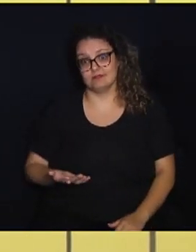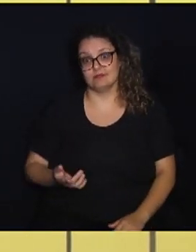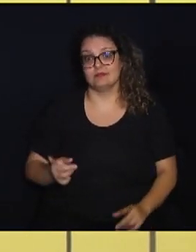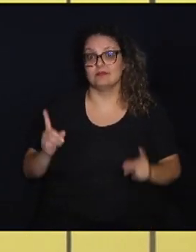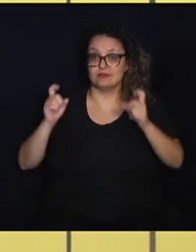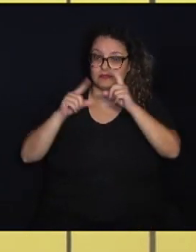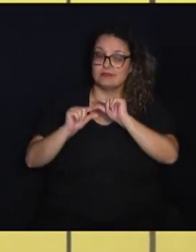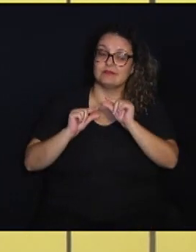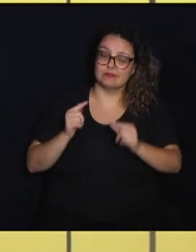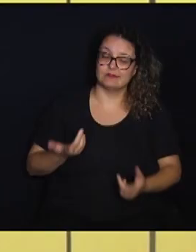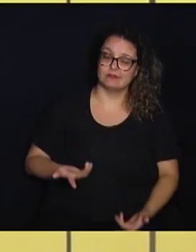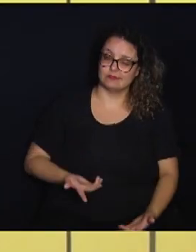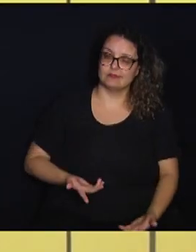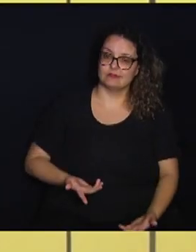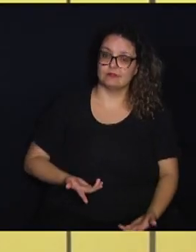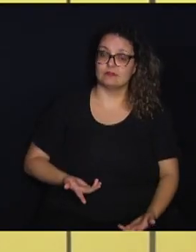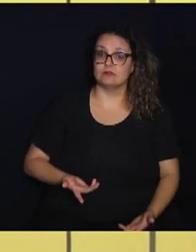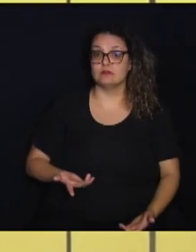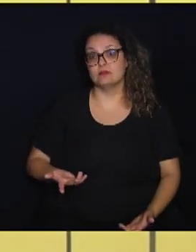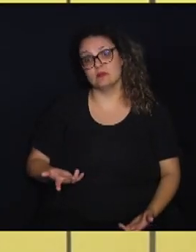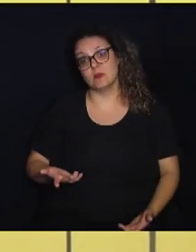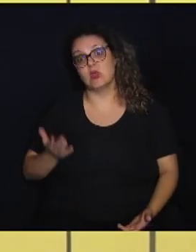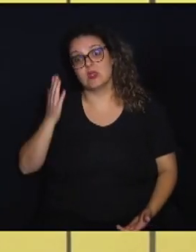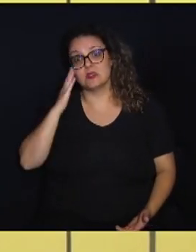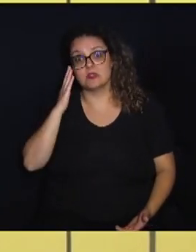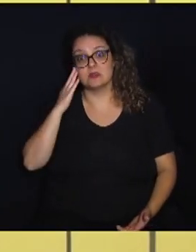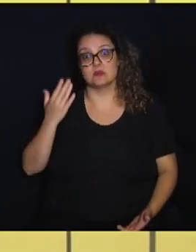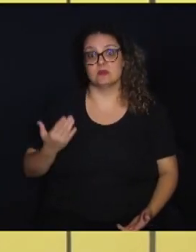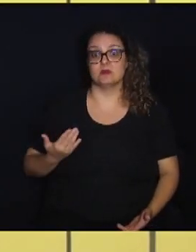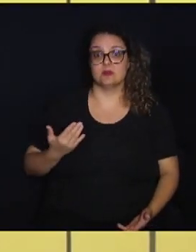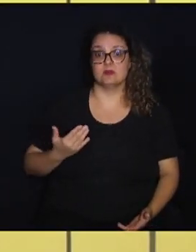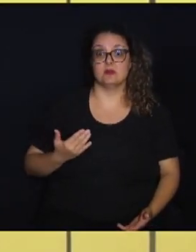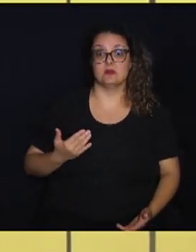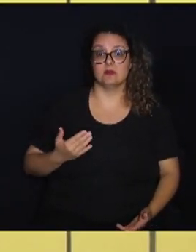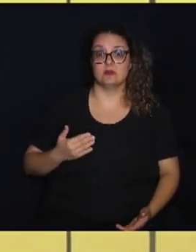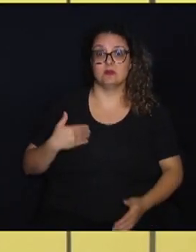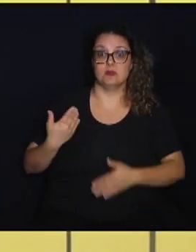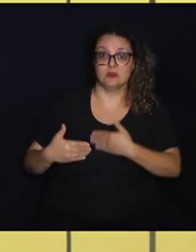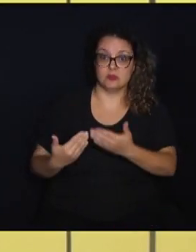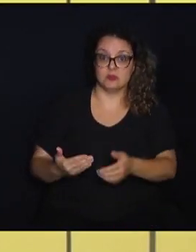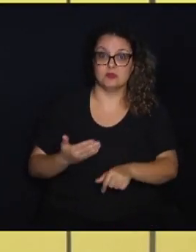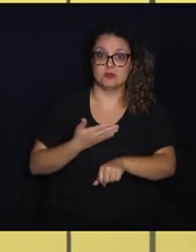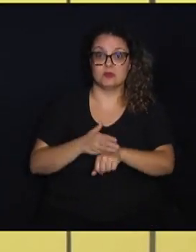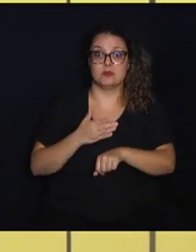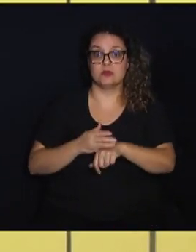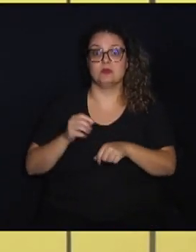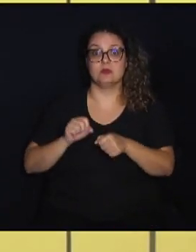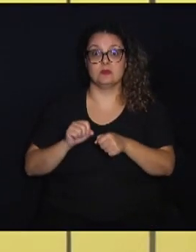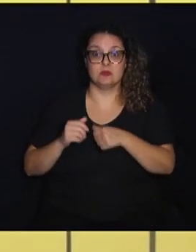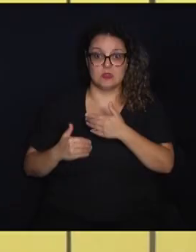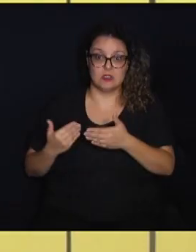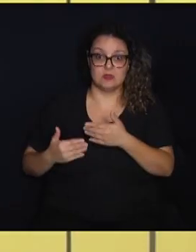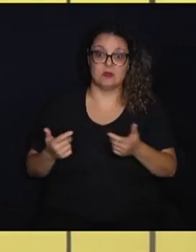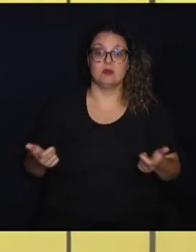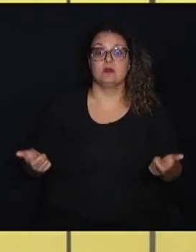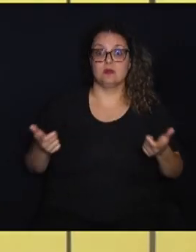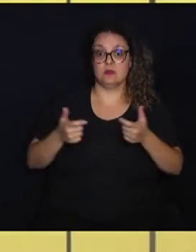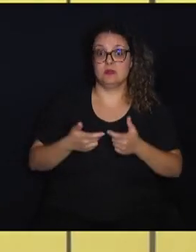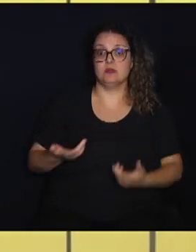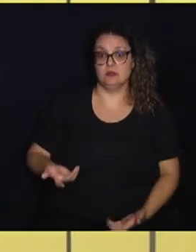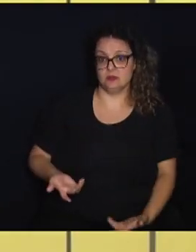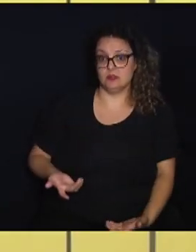complicado. Mas a gente tem que entender que a partir dos próximos treinos que a gente vai fazendo, essa dor ela vai